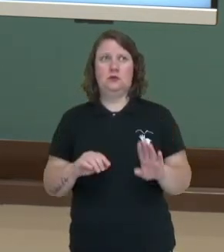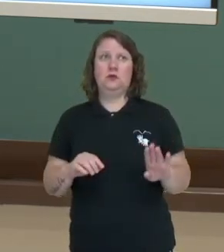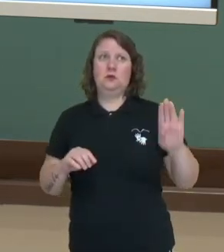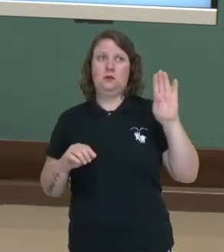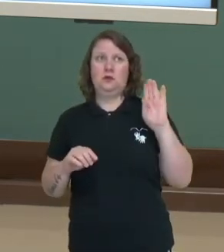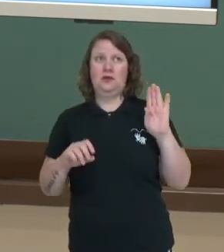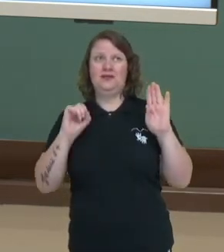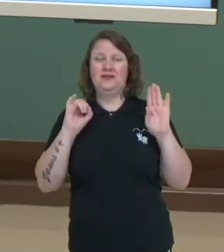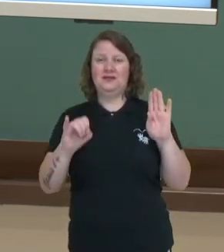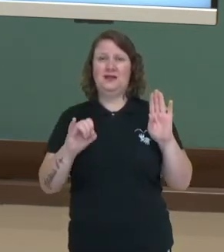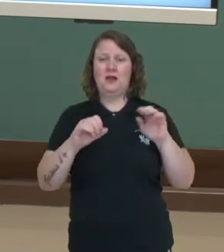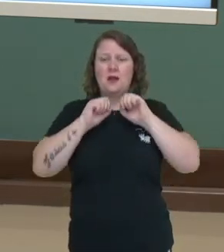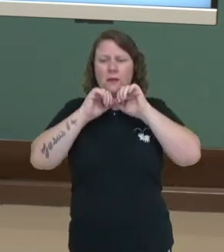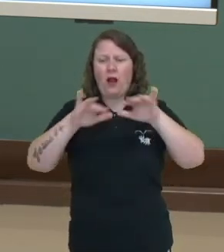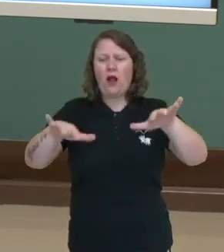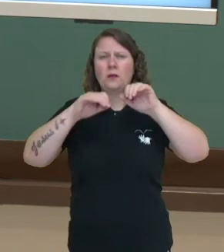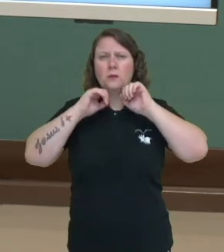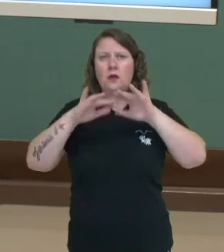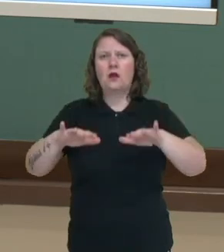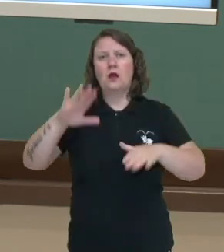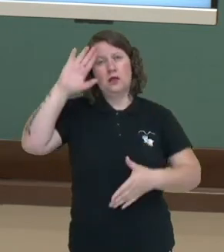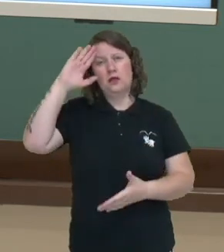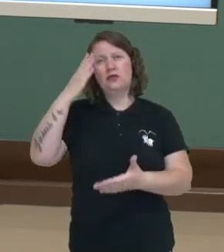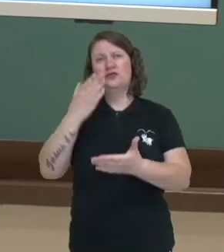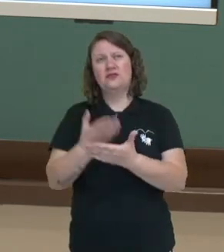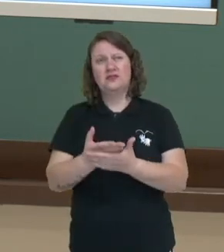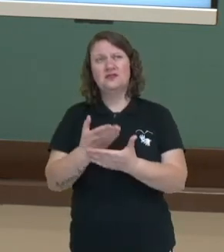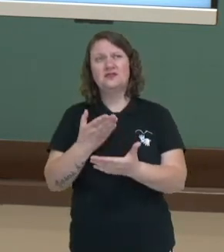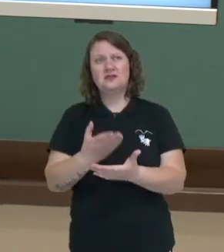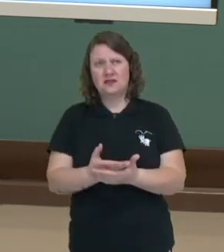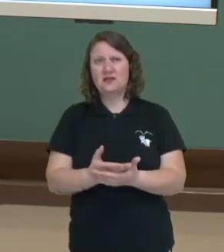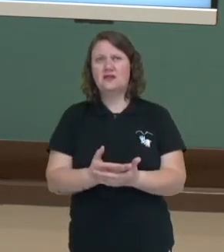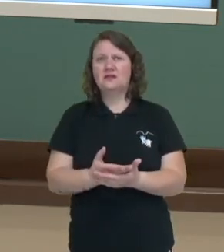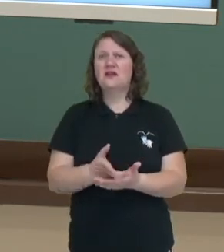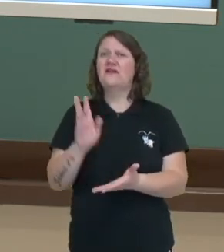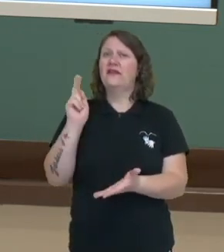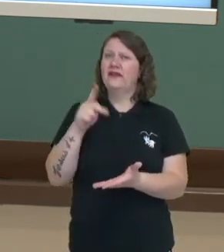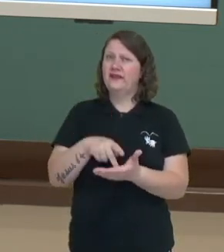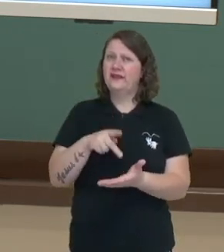muitas vezes, eles achavam que necessariamente